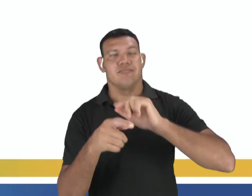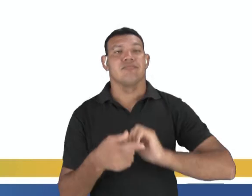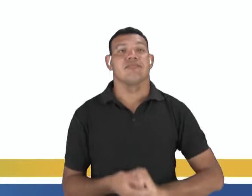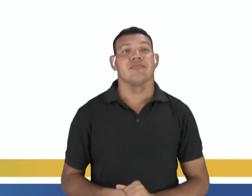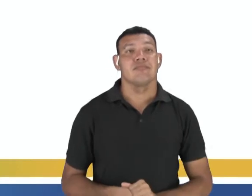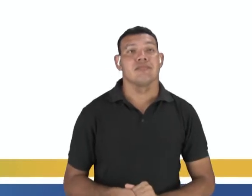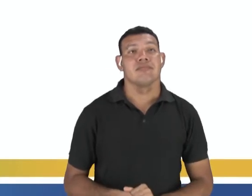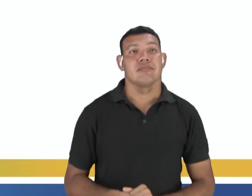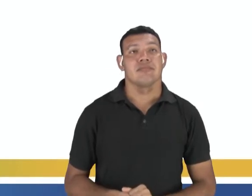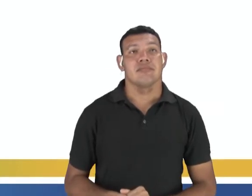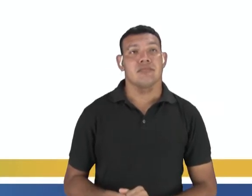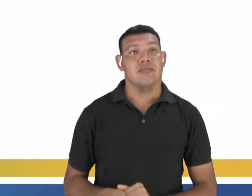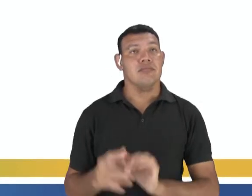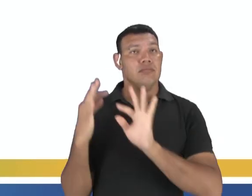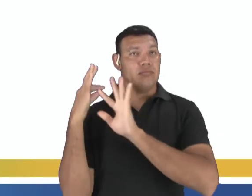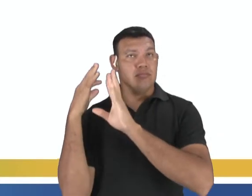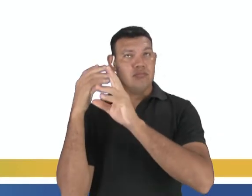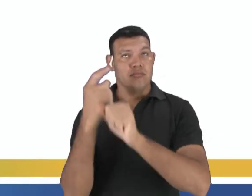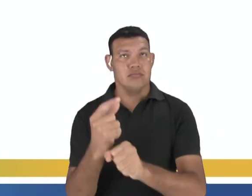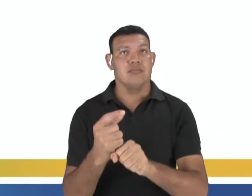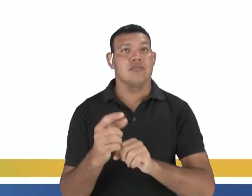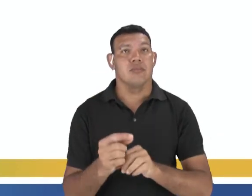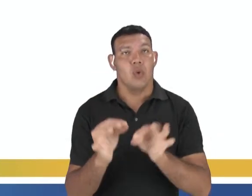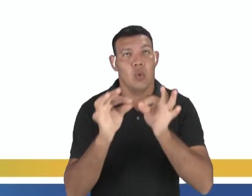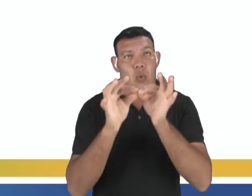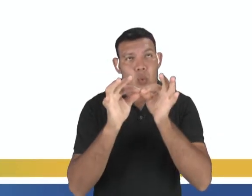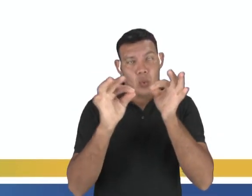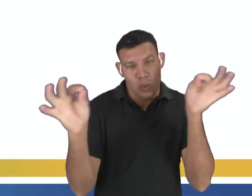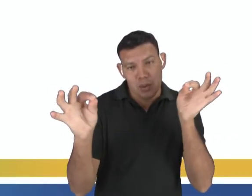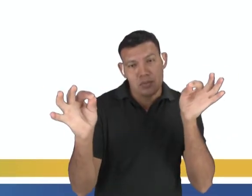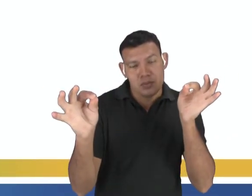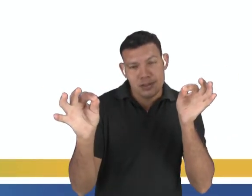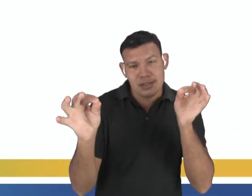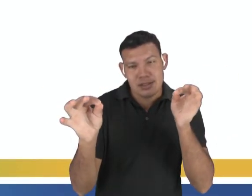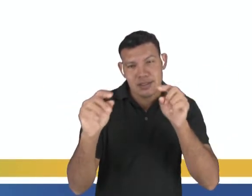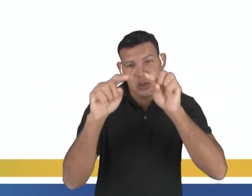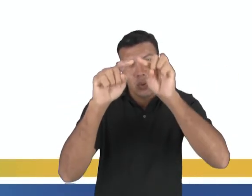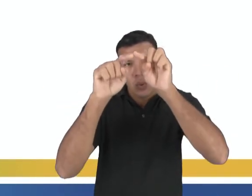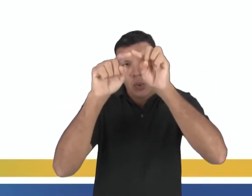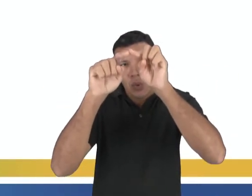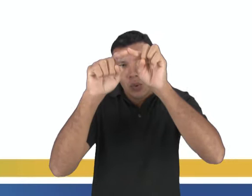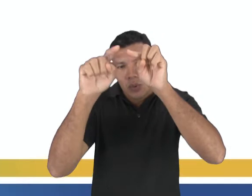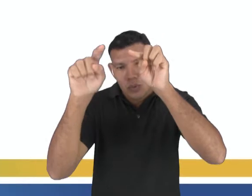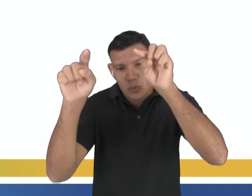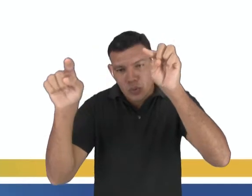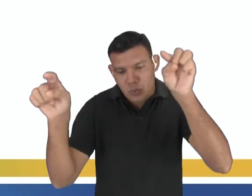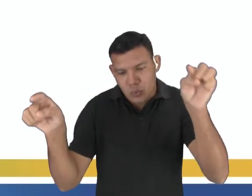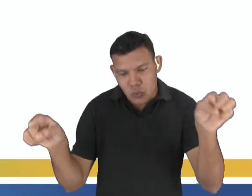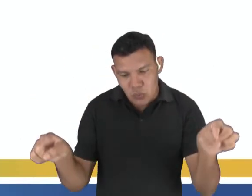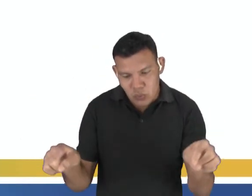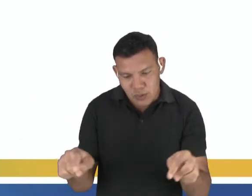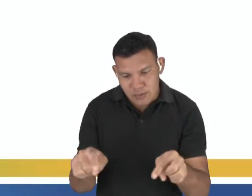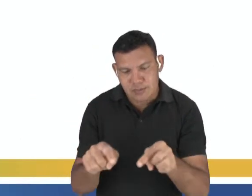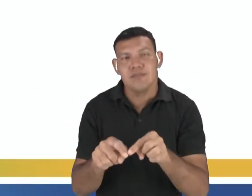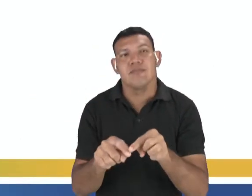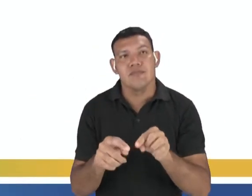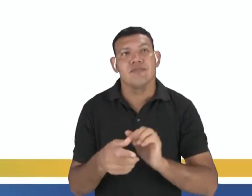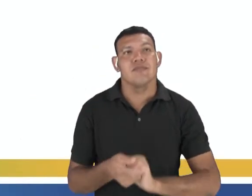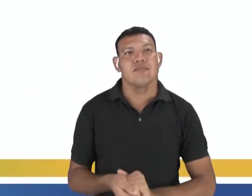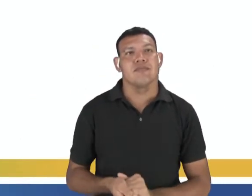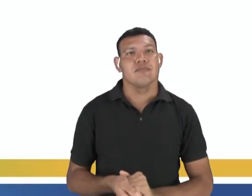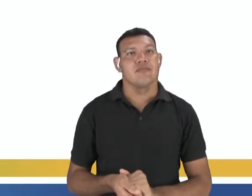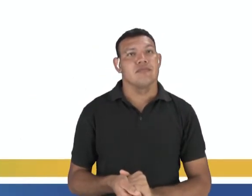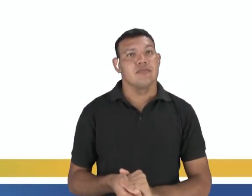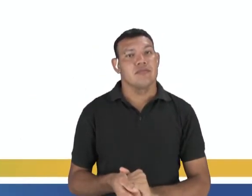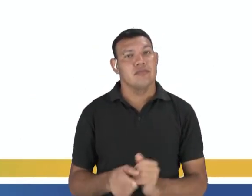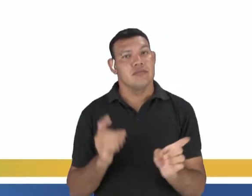Relembrando o comprimento de uma circunferência. Devido às relações comprimento e diâmetro nas regiões circulares, conseguimos descobrir